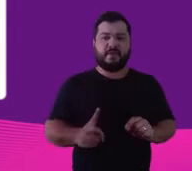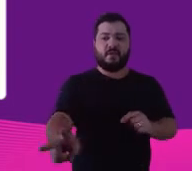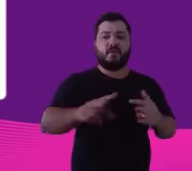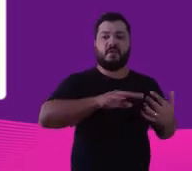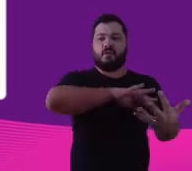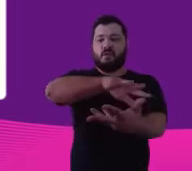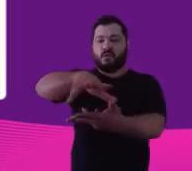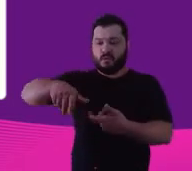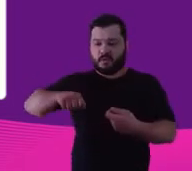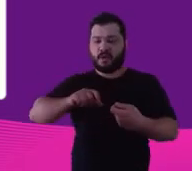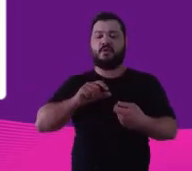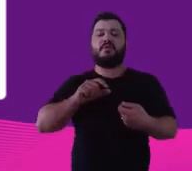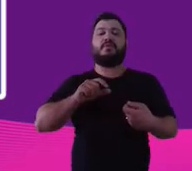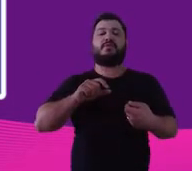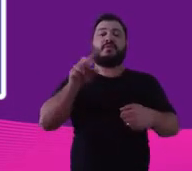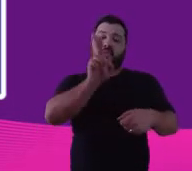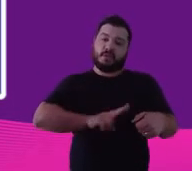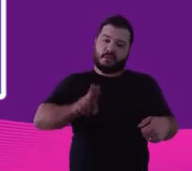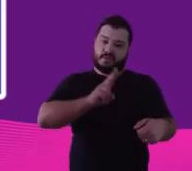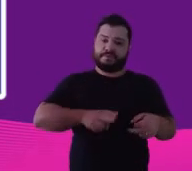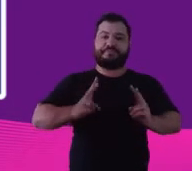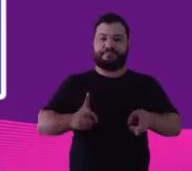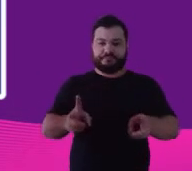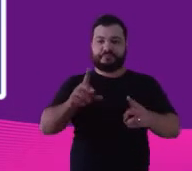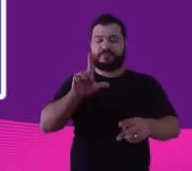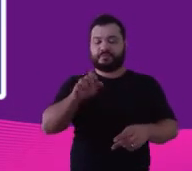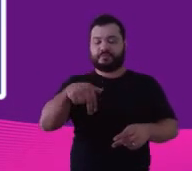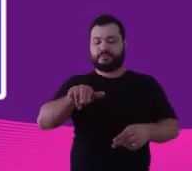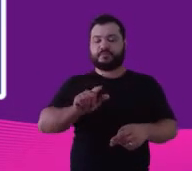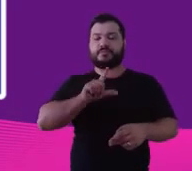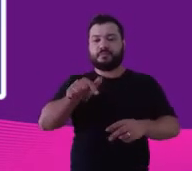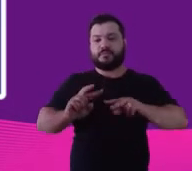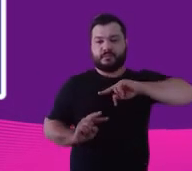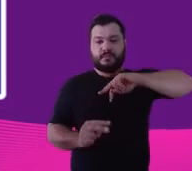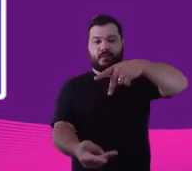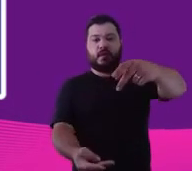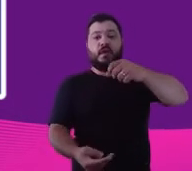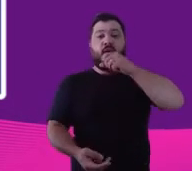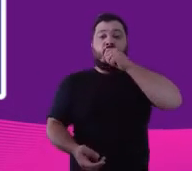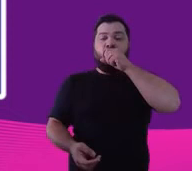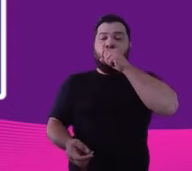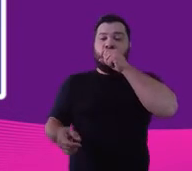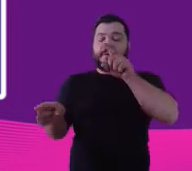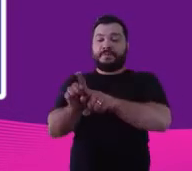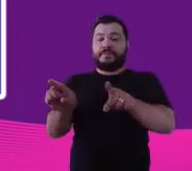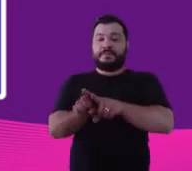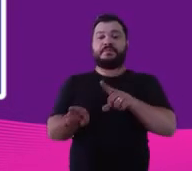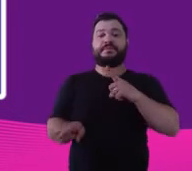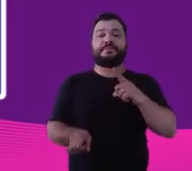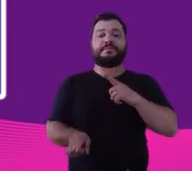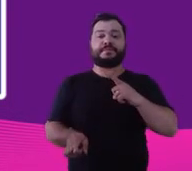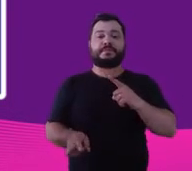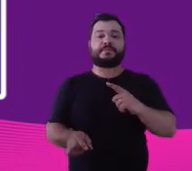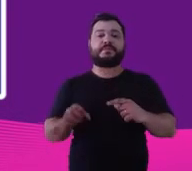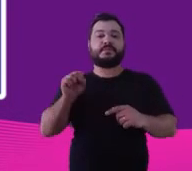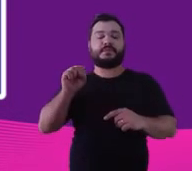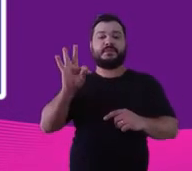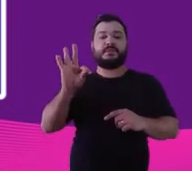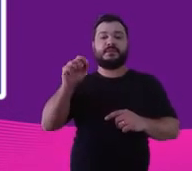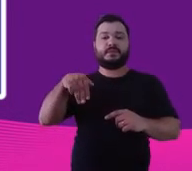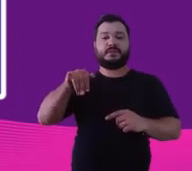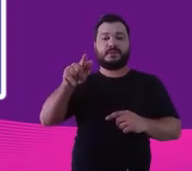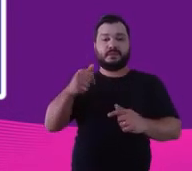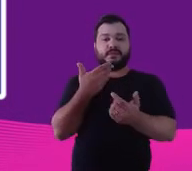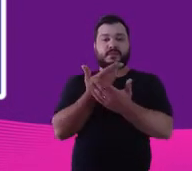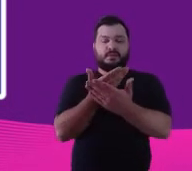Global após o na utilização da ação da Lena constantemente temos aqui também o estudo está né os